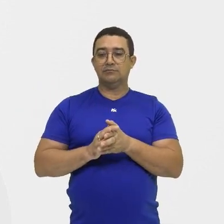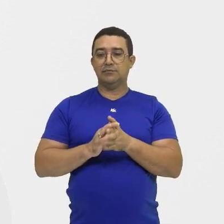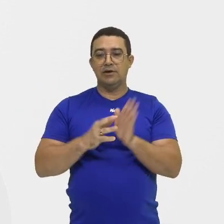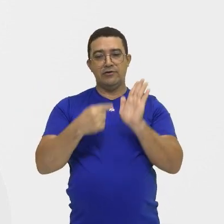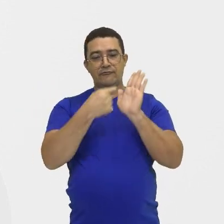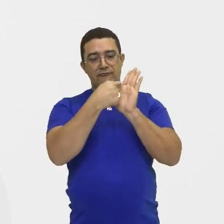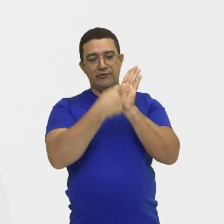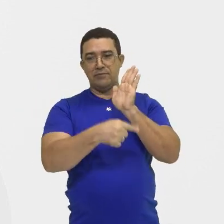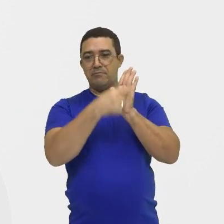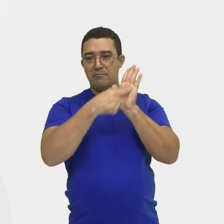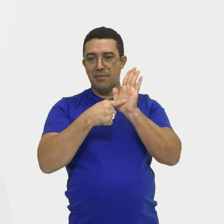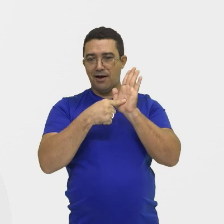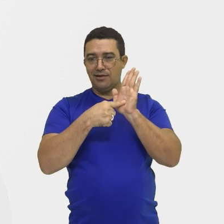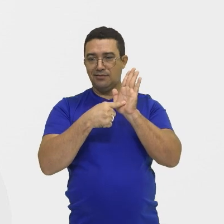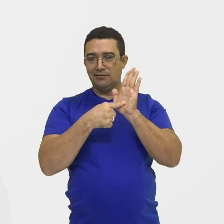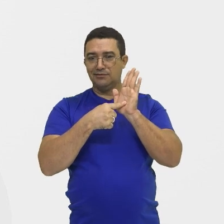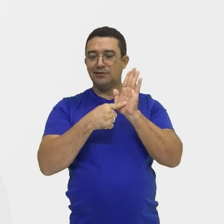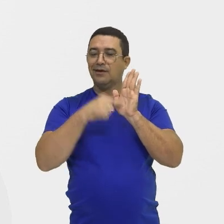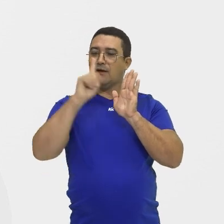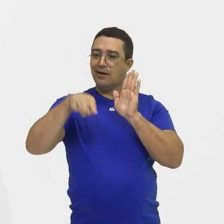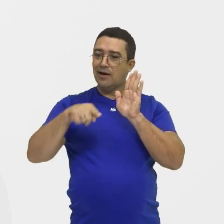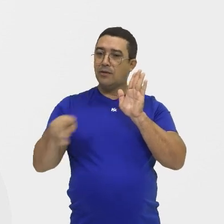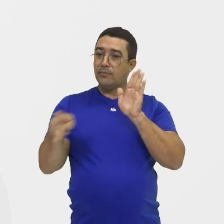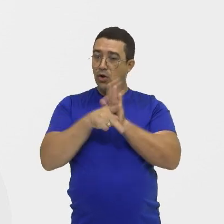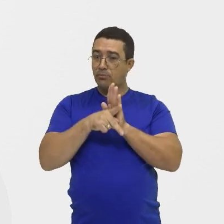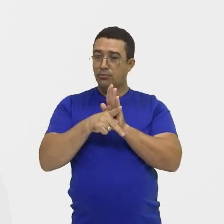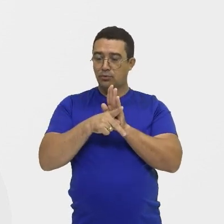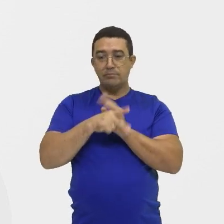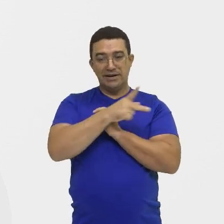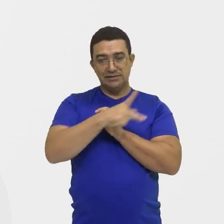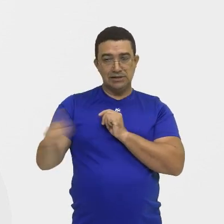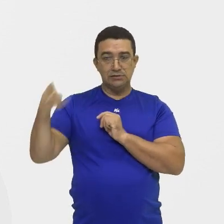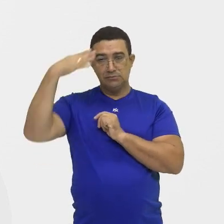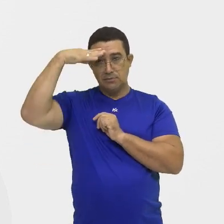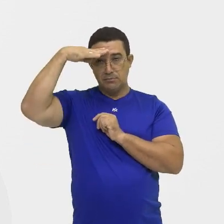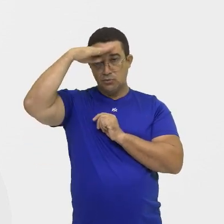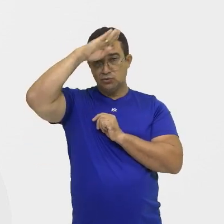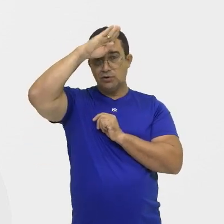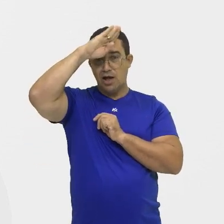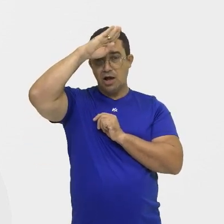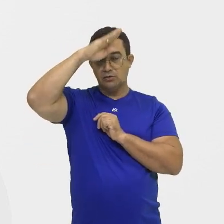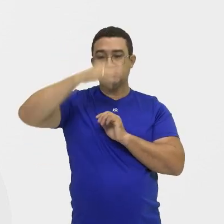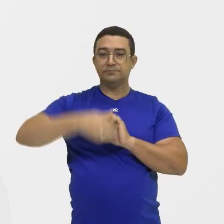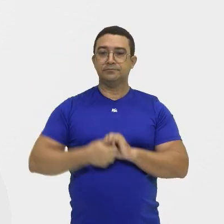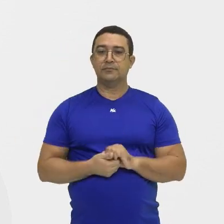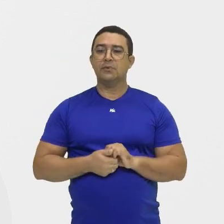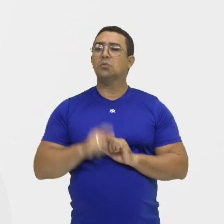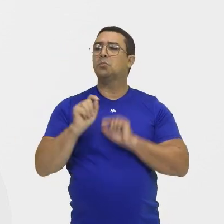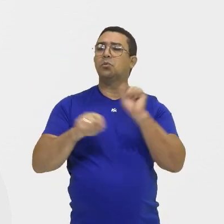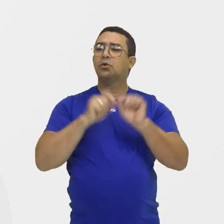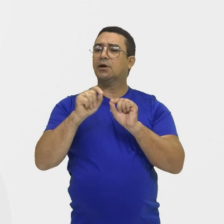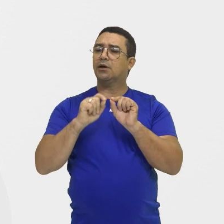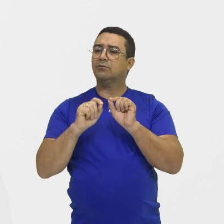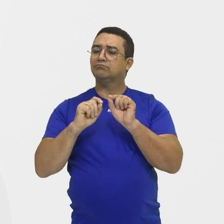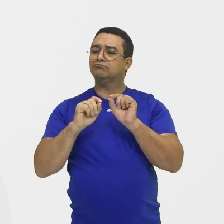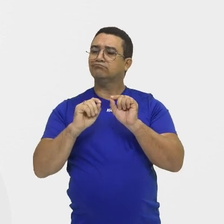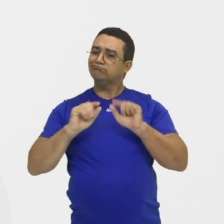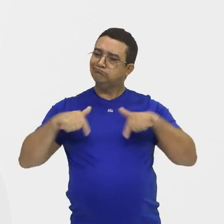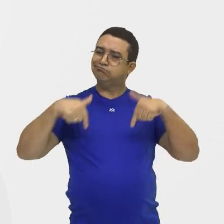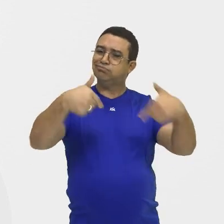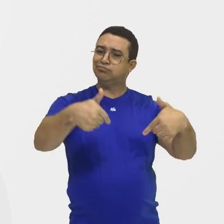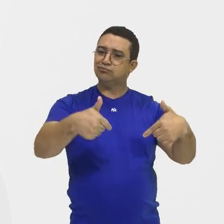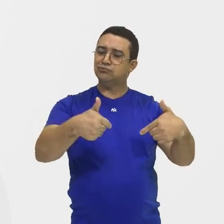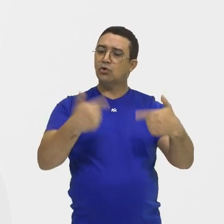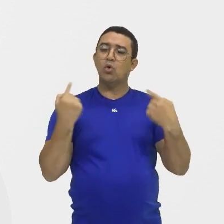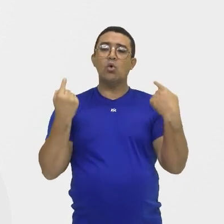que consiste isso? Esse projeto foi sancionado pelo presidente da República, né, o presidente Bolsonaro, para o enfrentamento às agressões